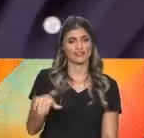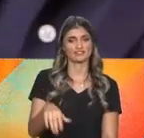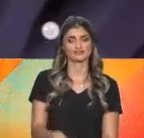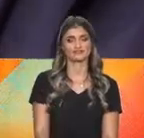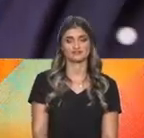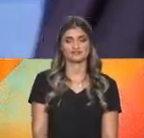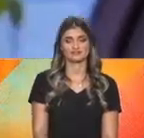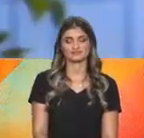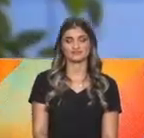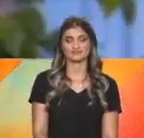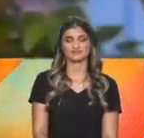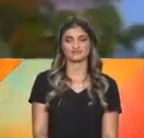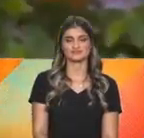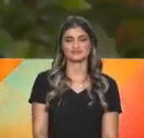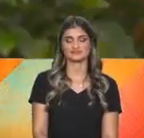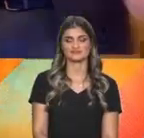colar,